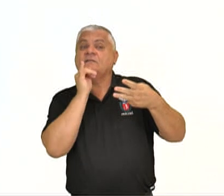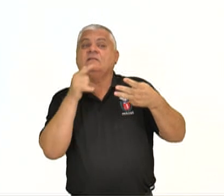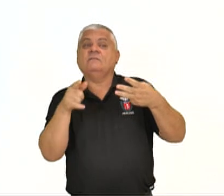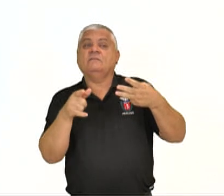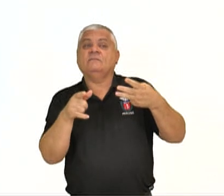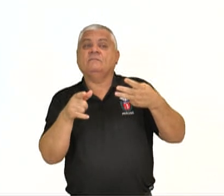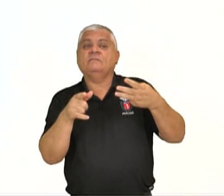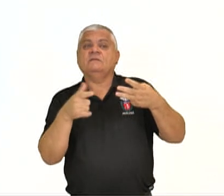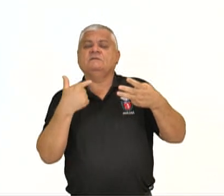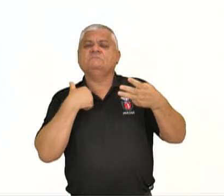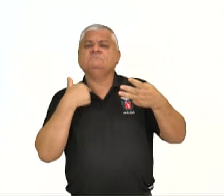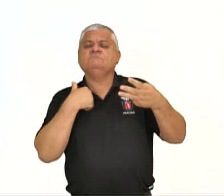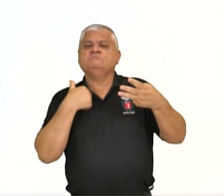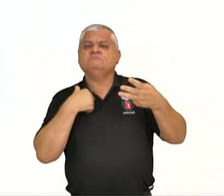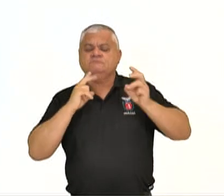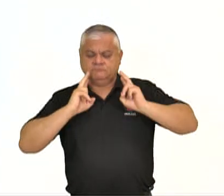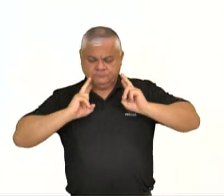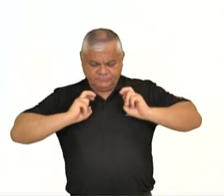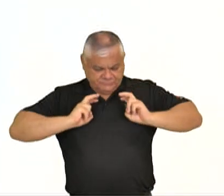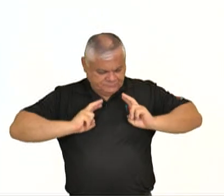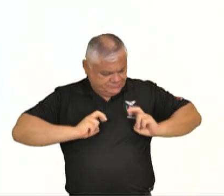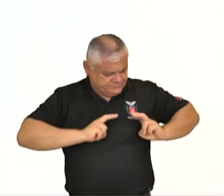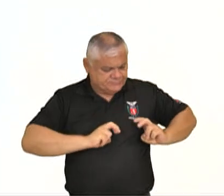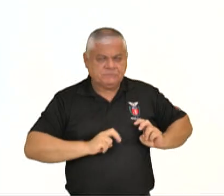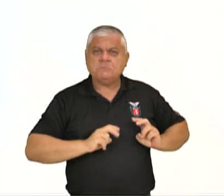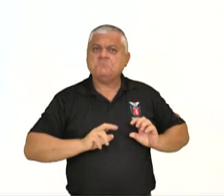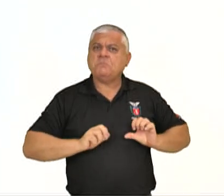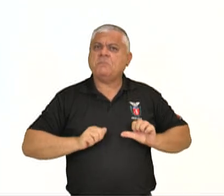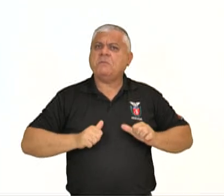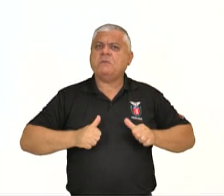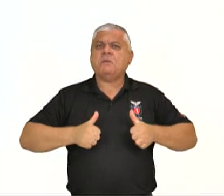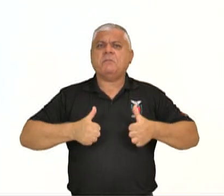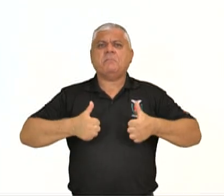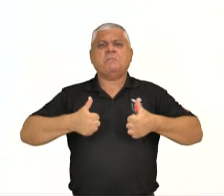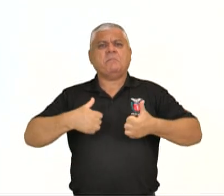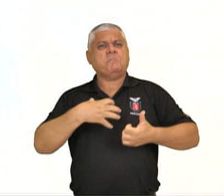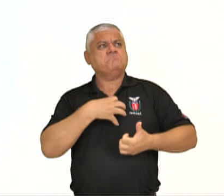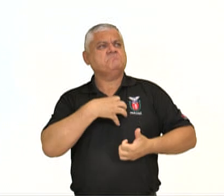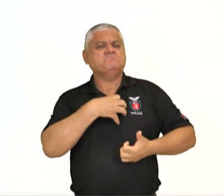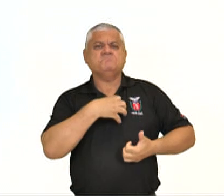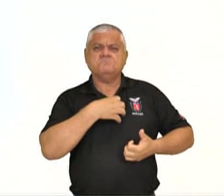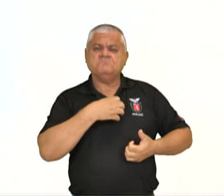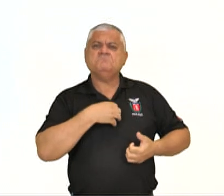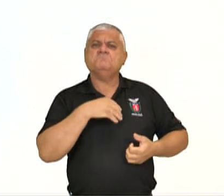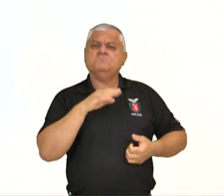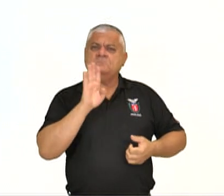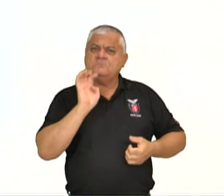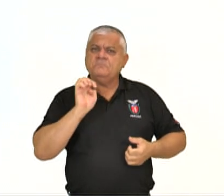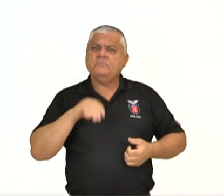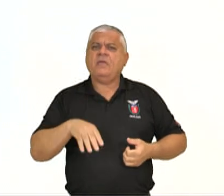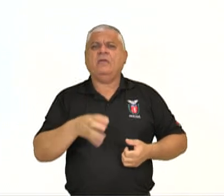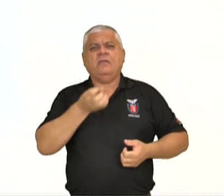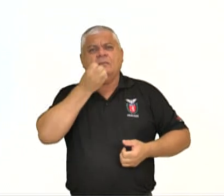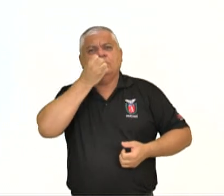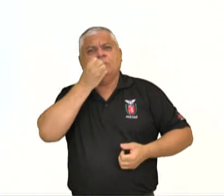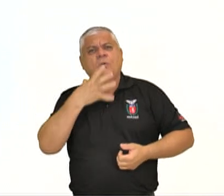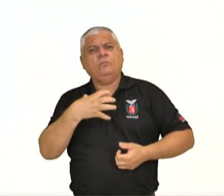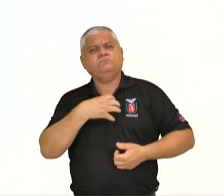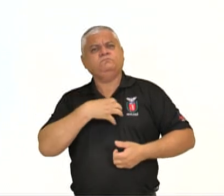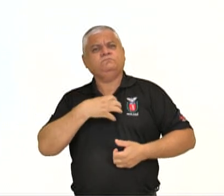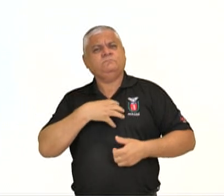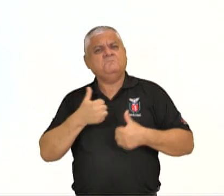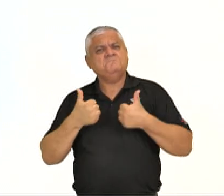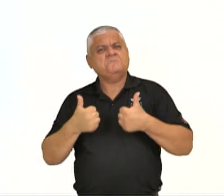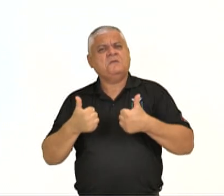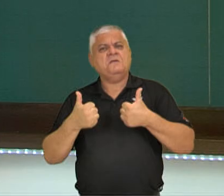nós percebermos melhor as sensações do nosso corpo, tá? Então, se nós